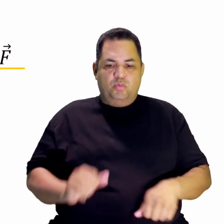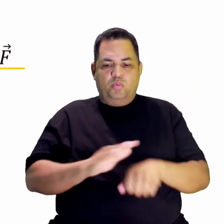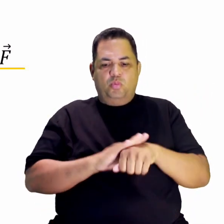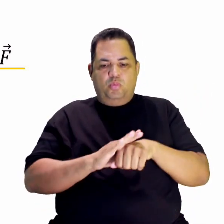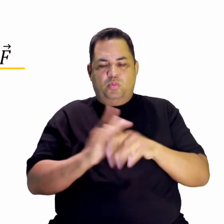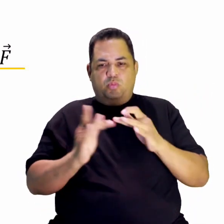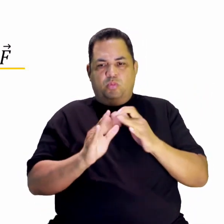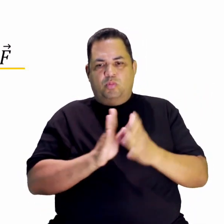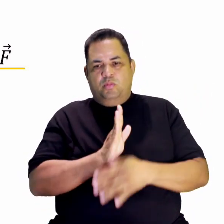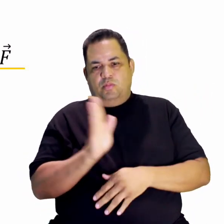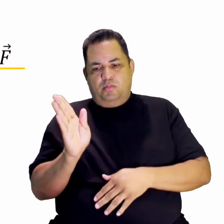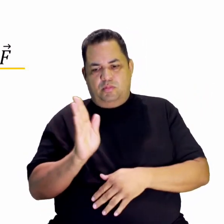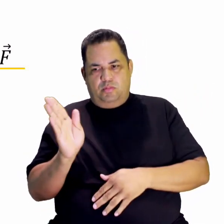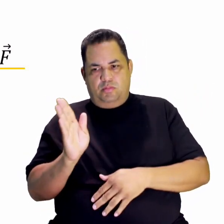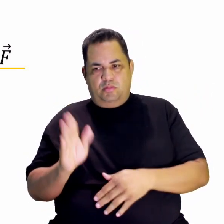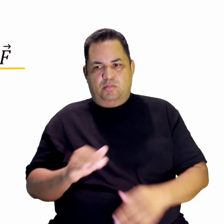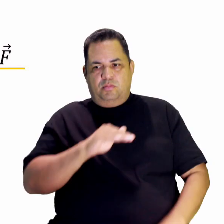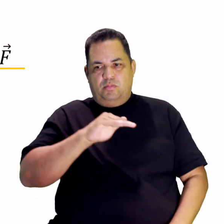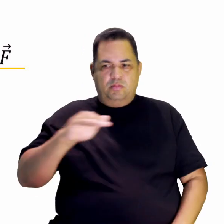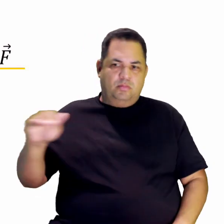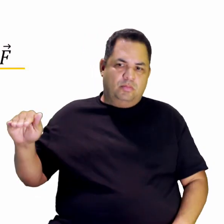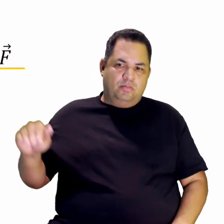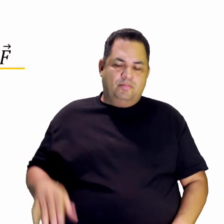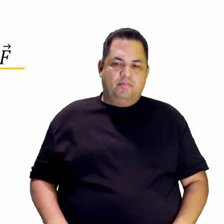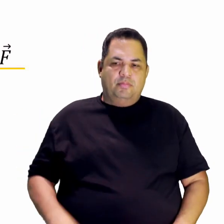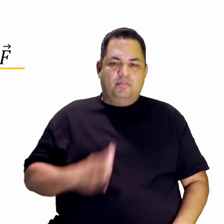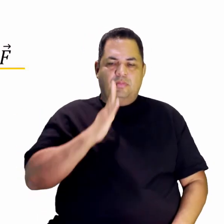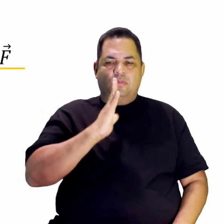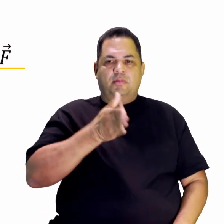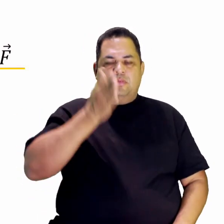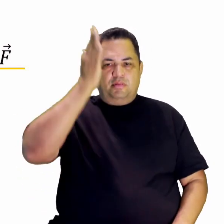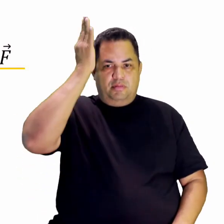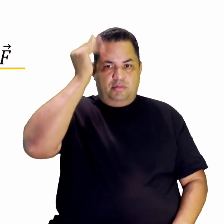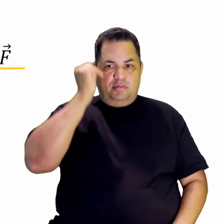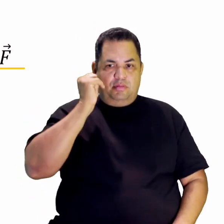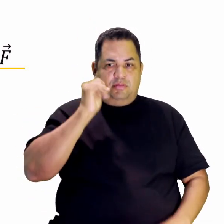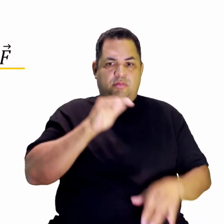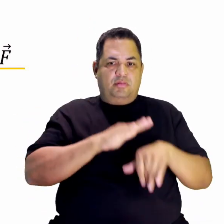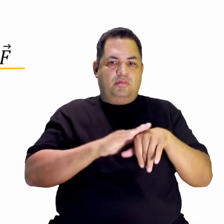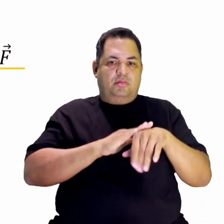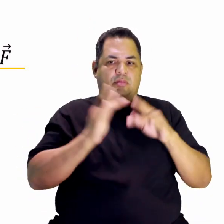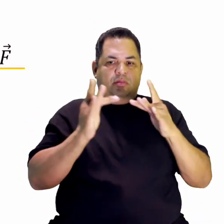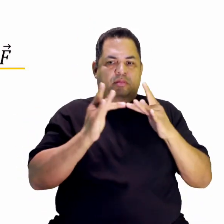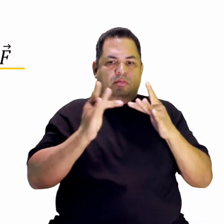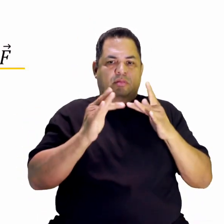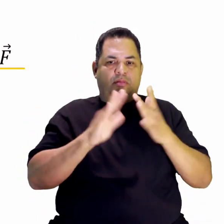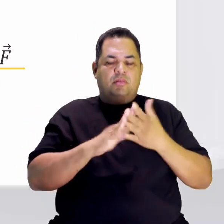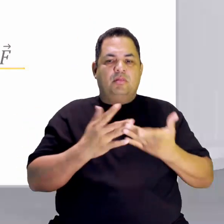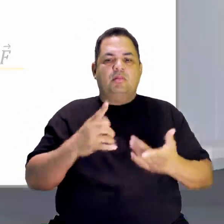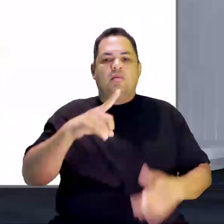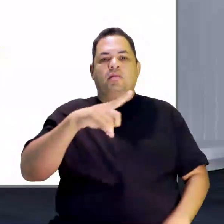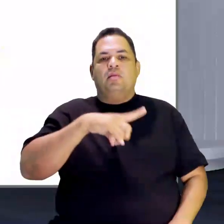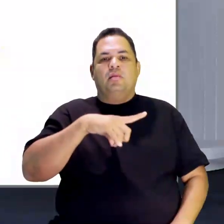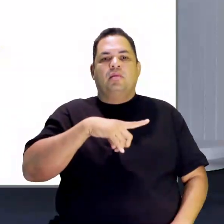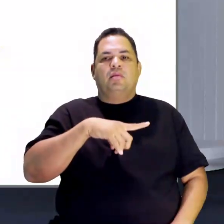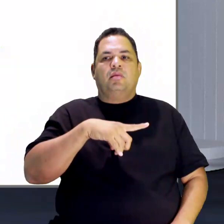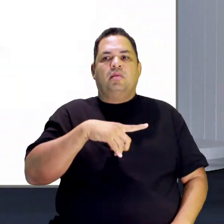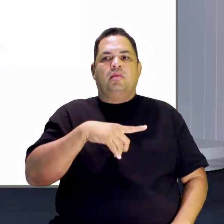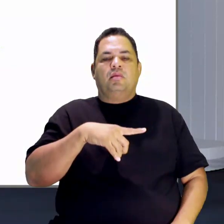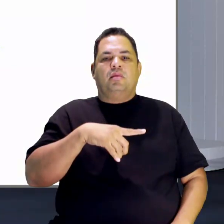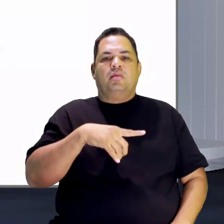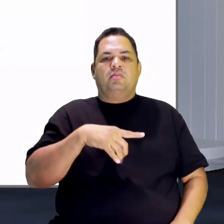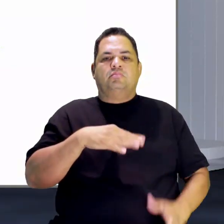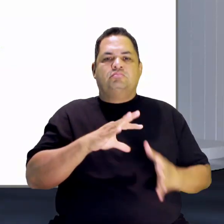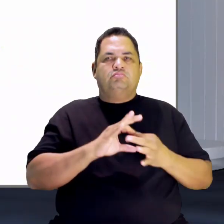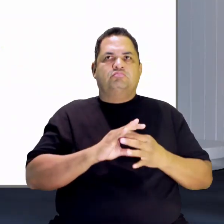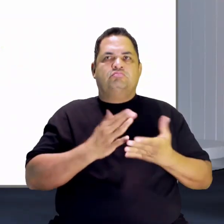atrito horizontal para a direita. Então você sabe que o atrito sempre tem a tendência de não